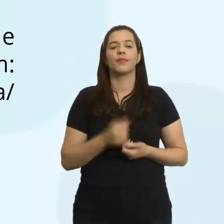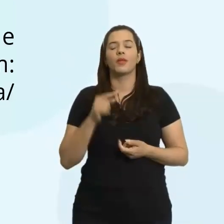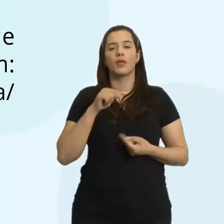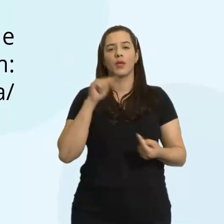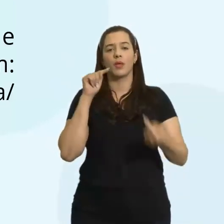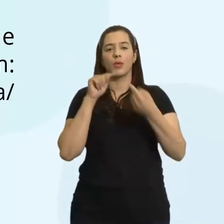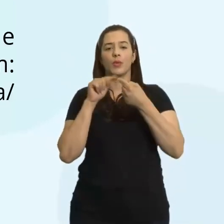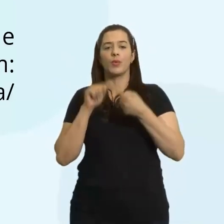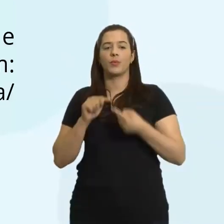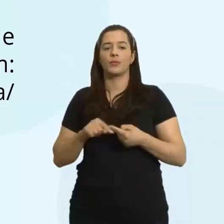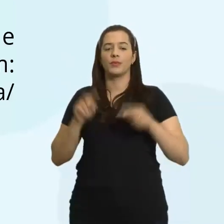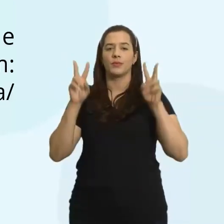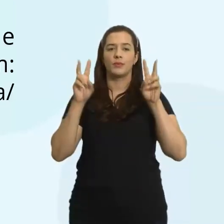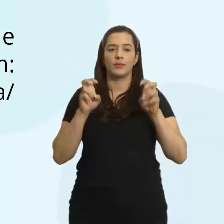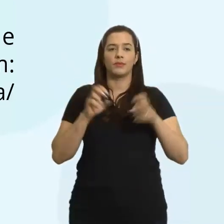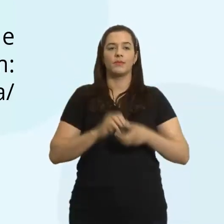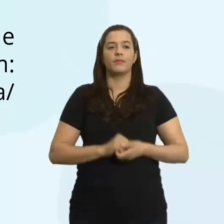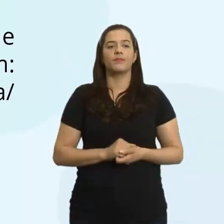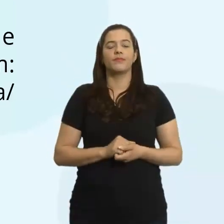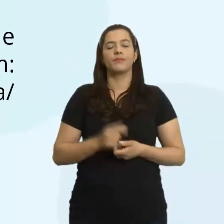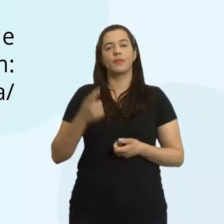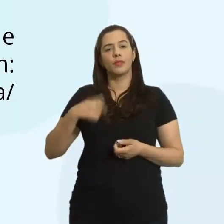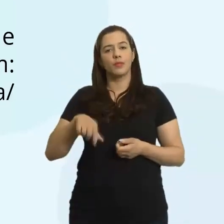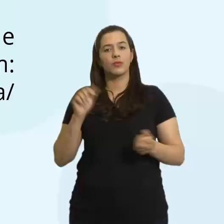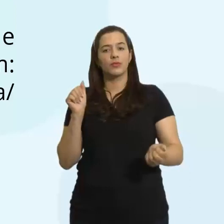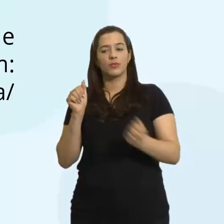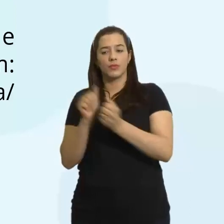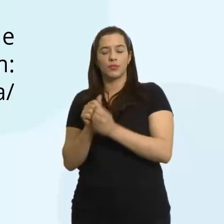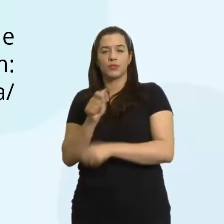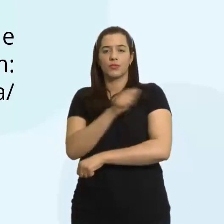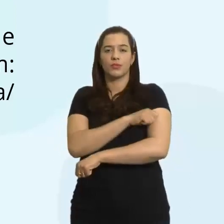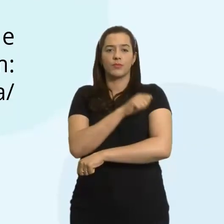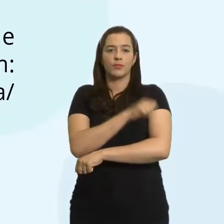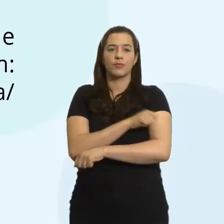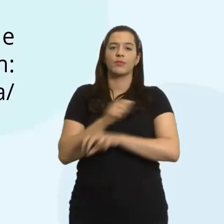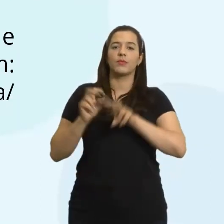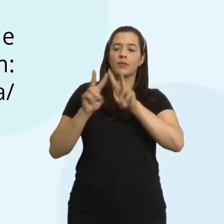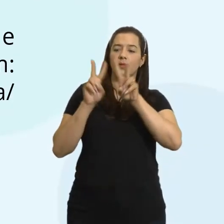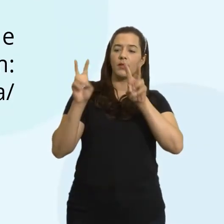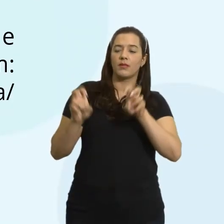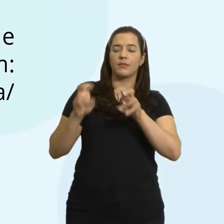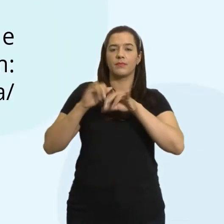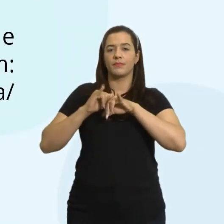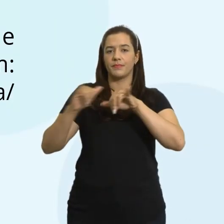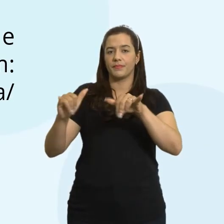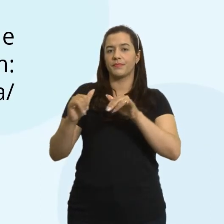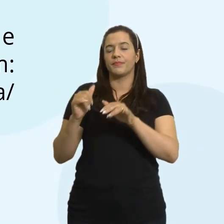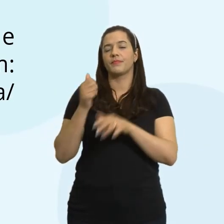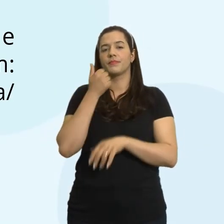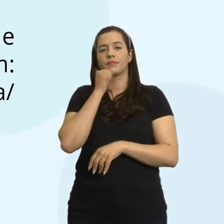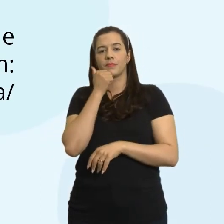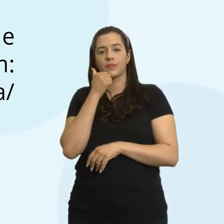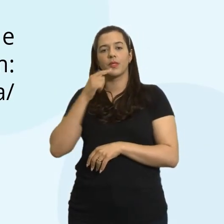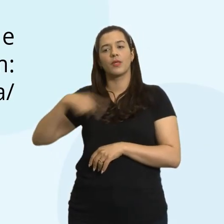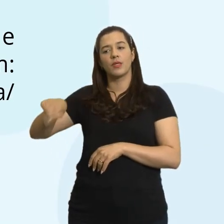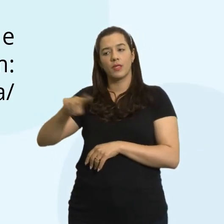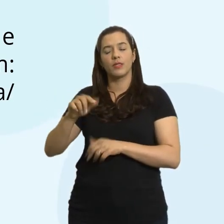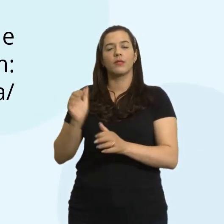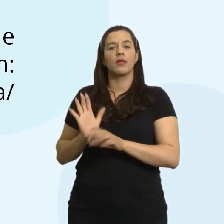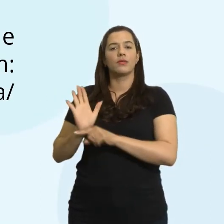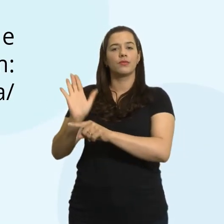relacionados a esse tema. Quando a gente trabalha com os nossos estudantes artigos científicos, a gente está aproximando eles,